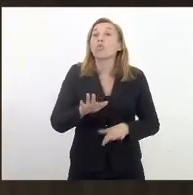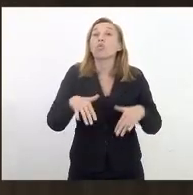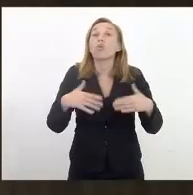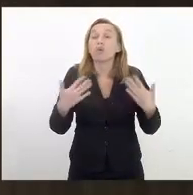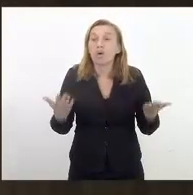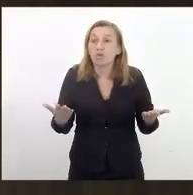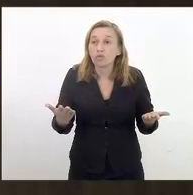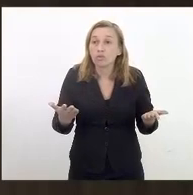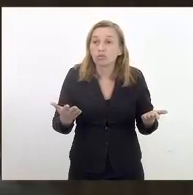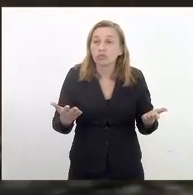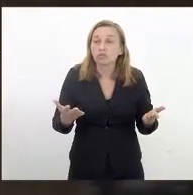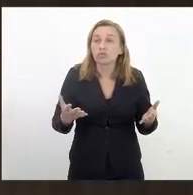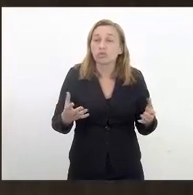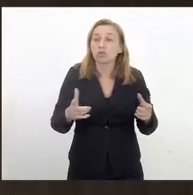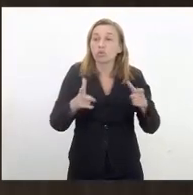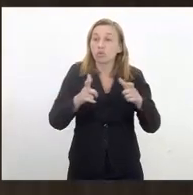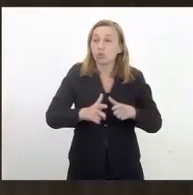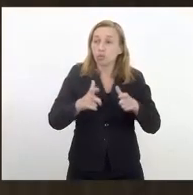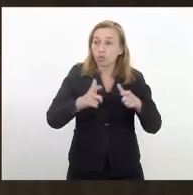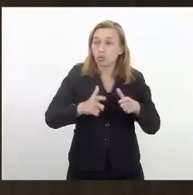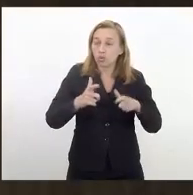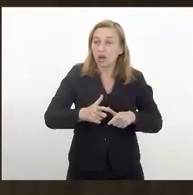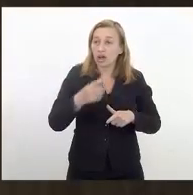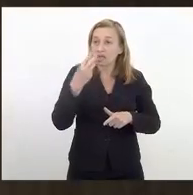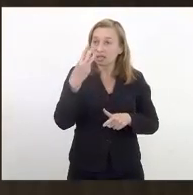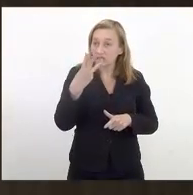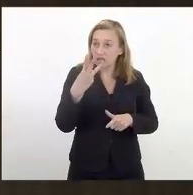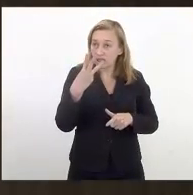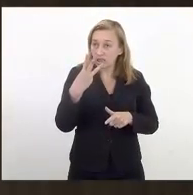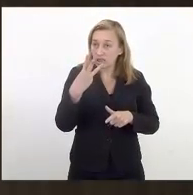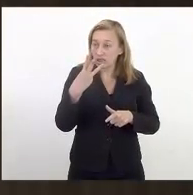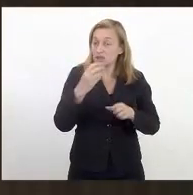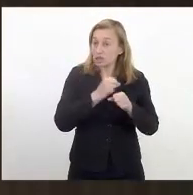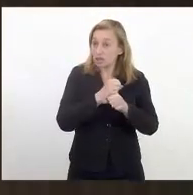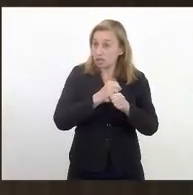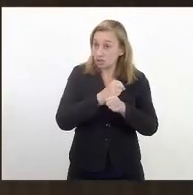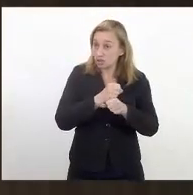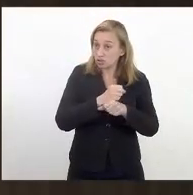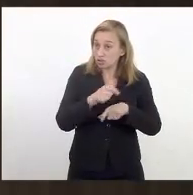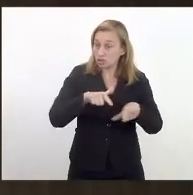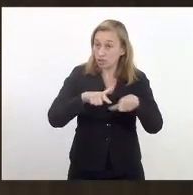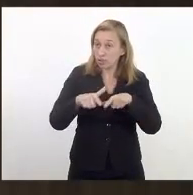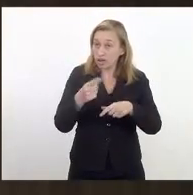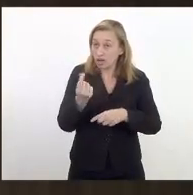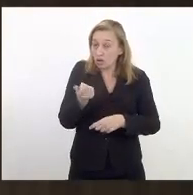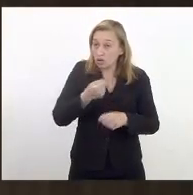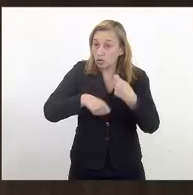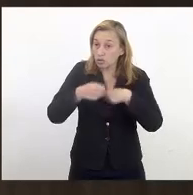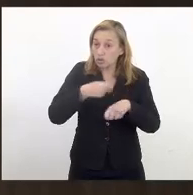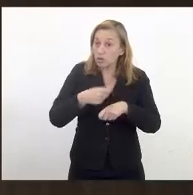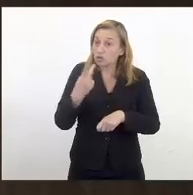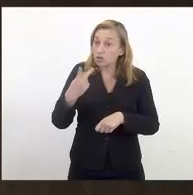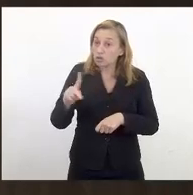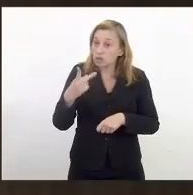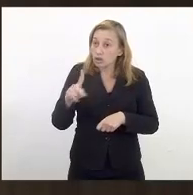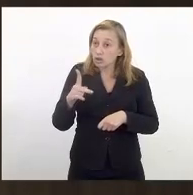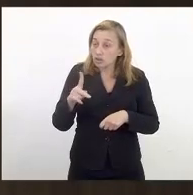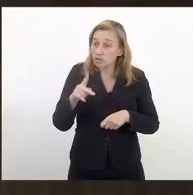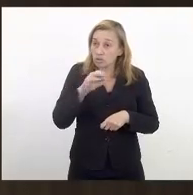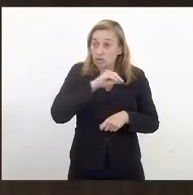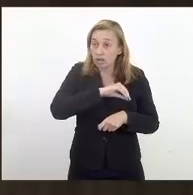órgão que em três anos em três exercícios financeiros economizou do seu orçamento